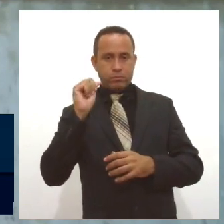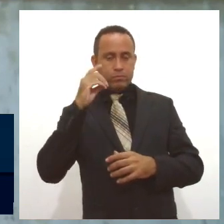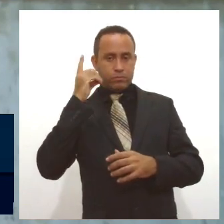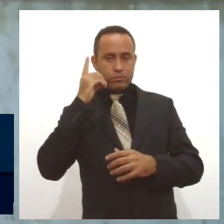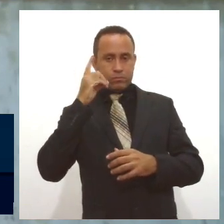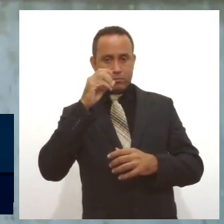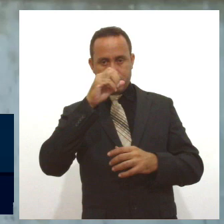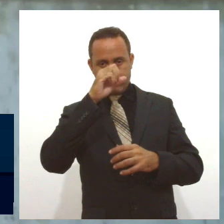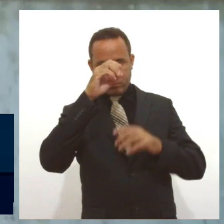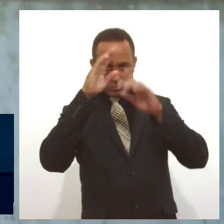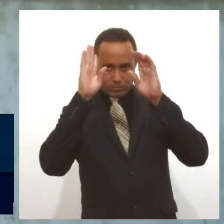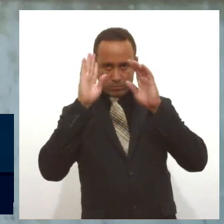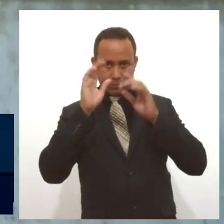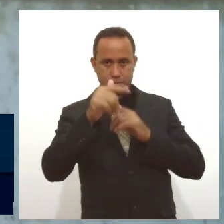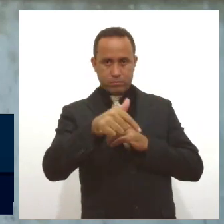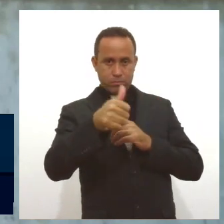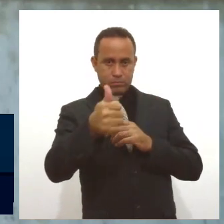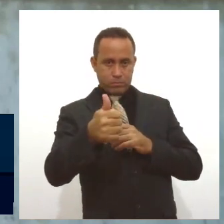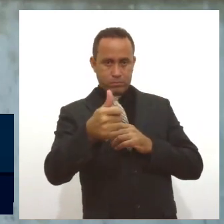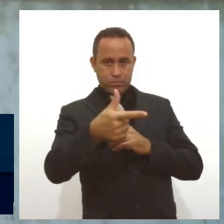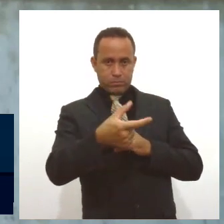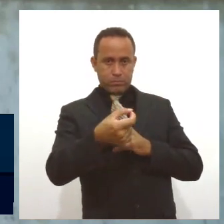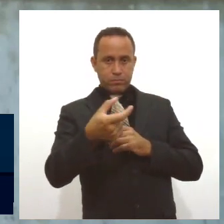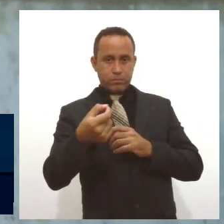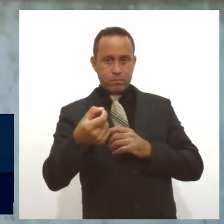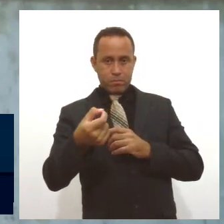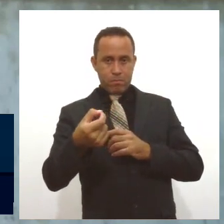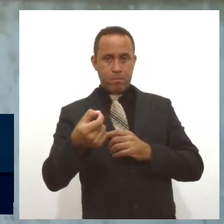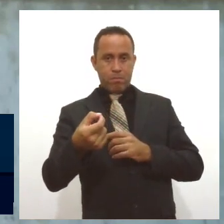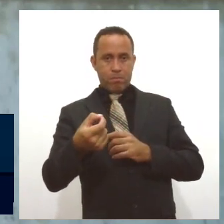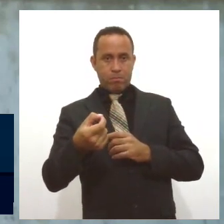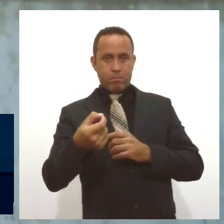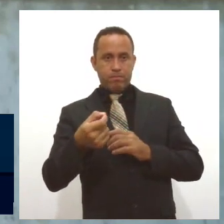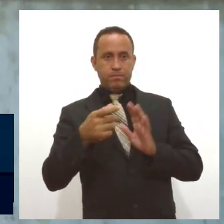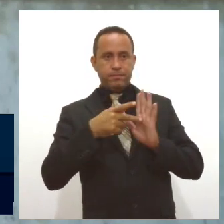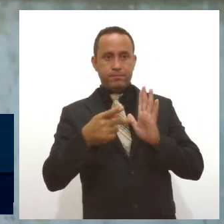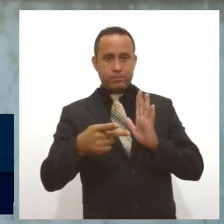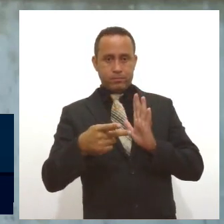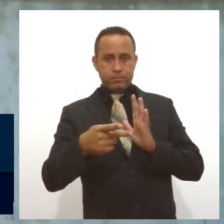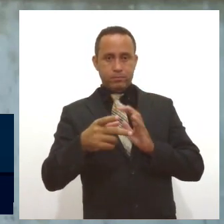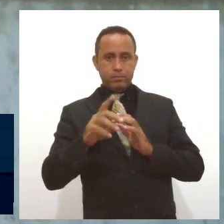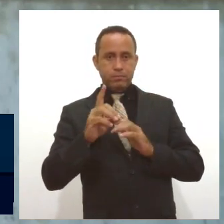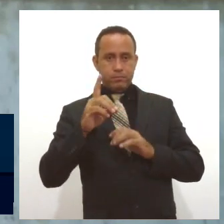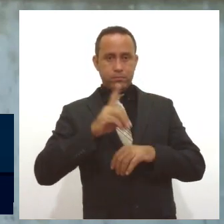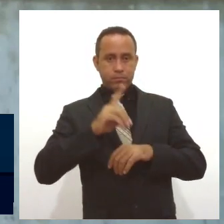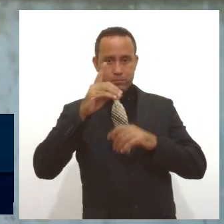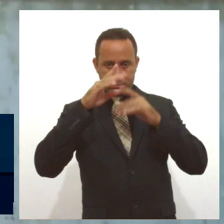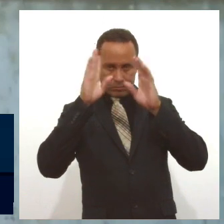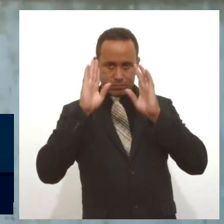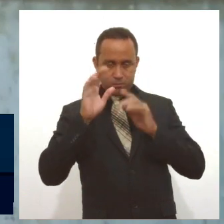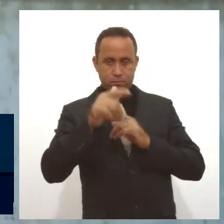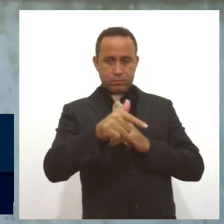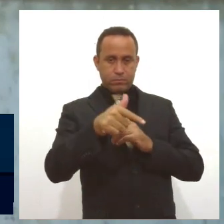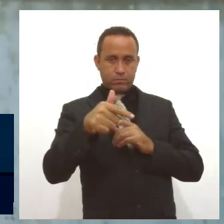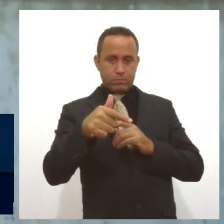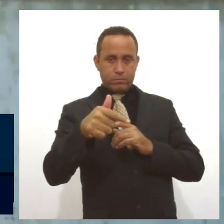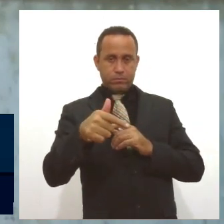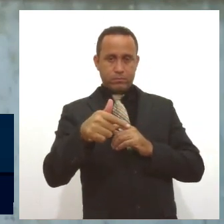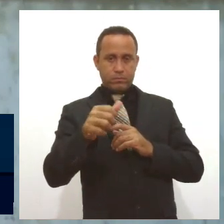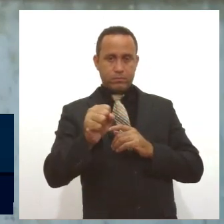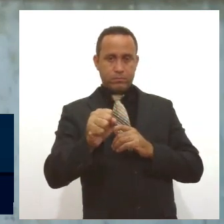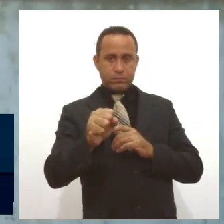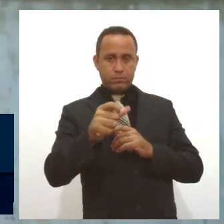Samuel. Moção número 71/2020. Autoria do doutor Samuel. Moção número 70/2020.